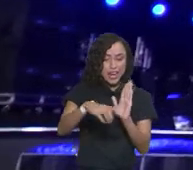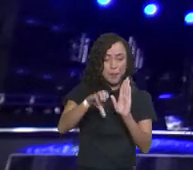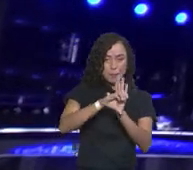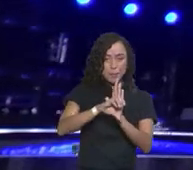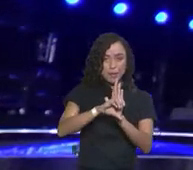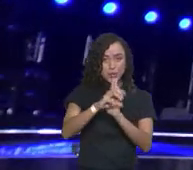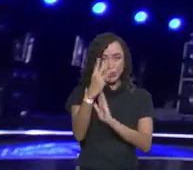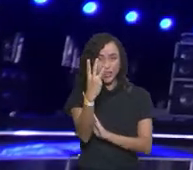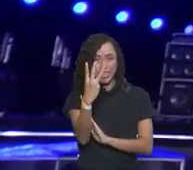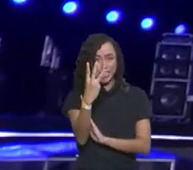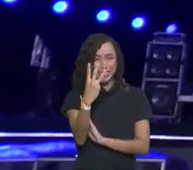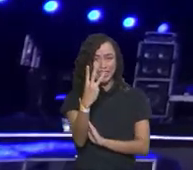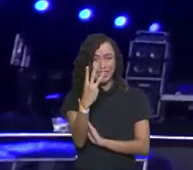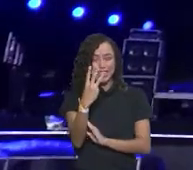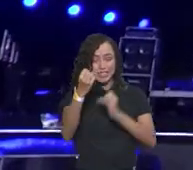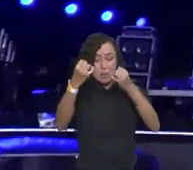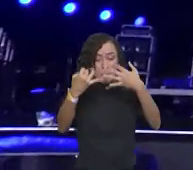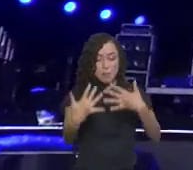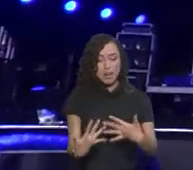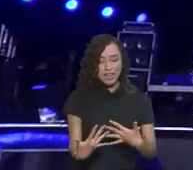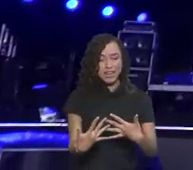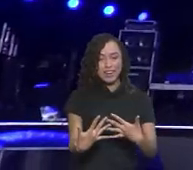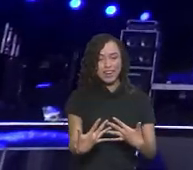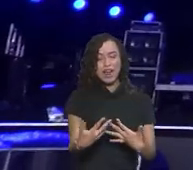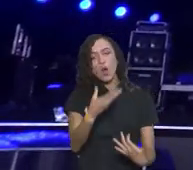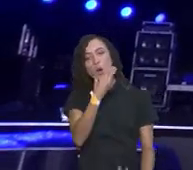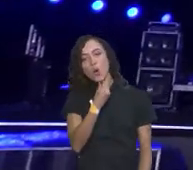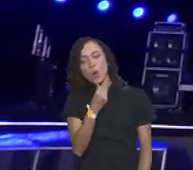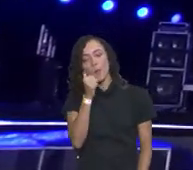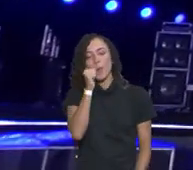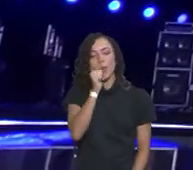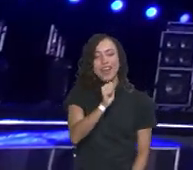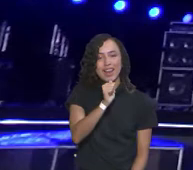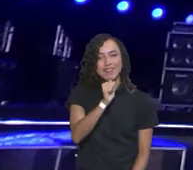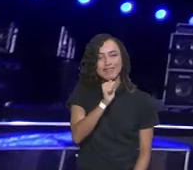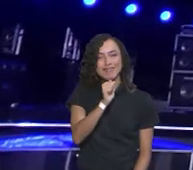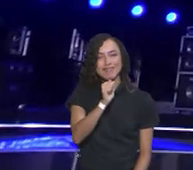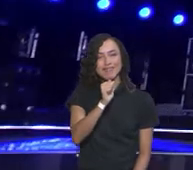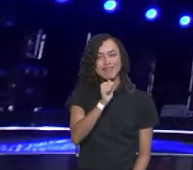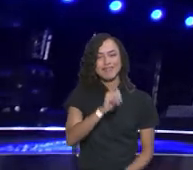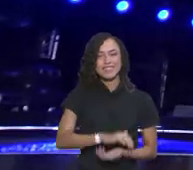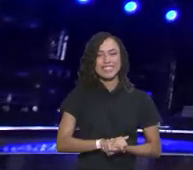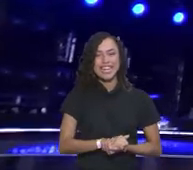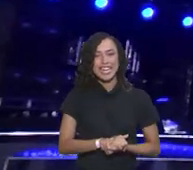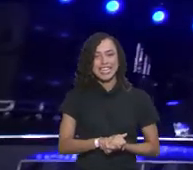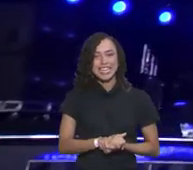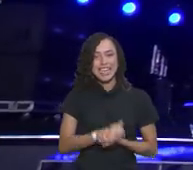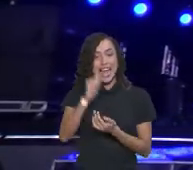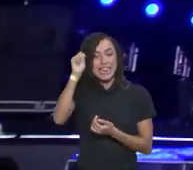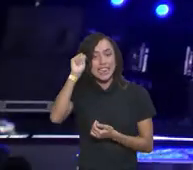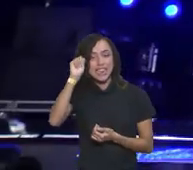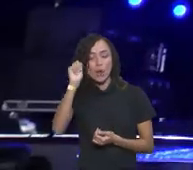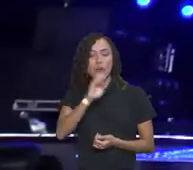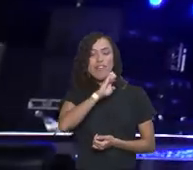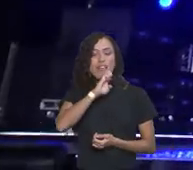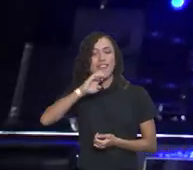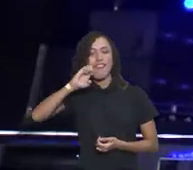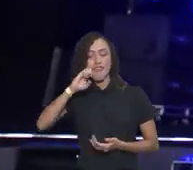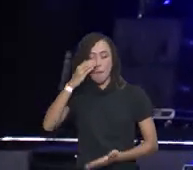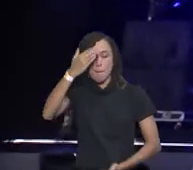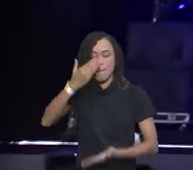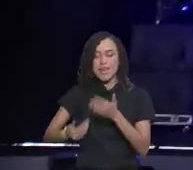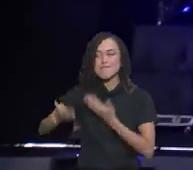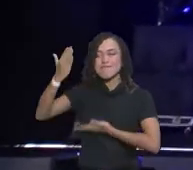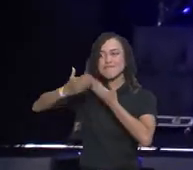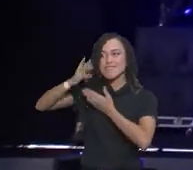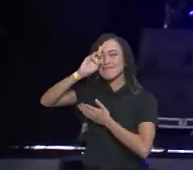amarrar a queda do homem e da mulher eles perdem o Éden eles perdem a presença de Deus